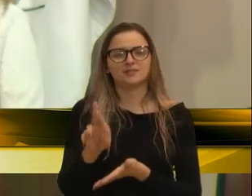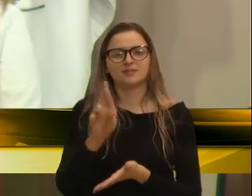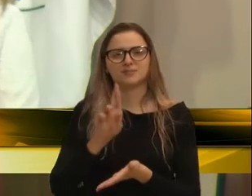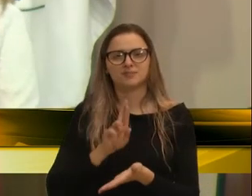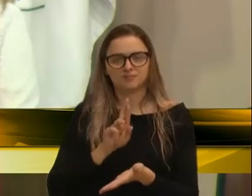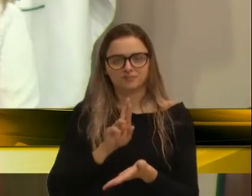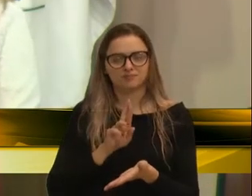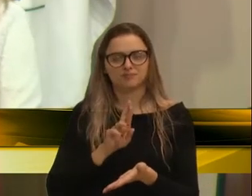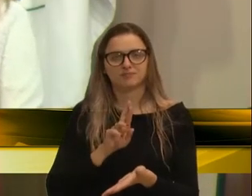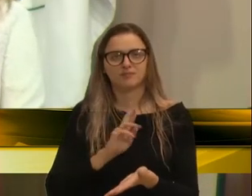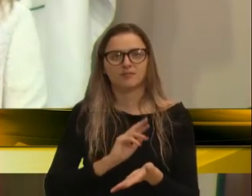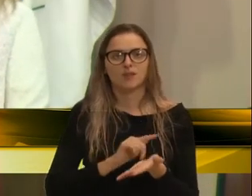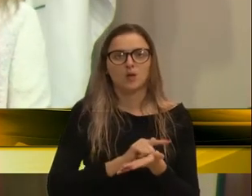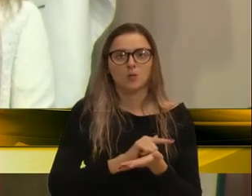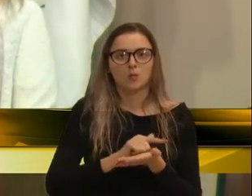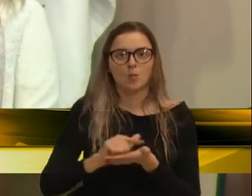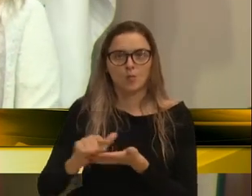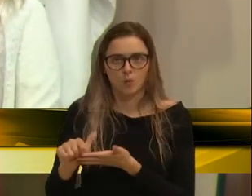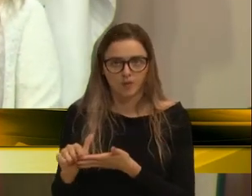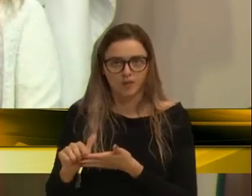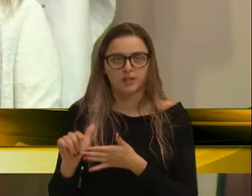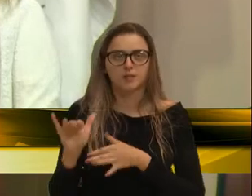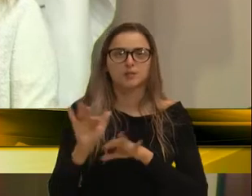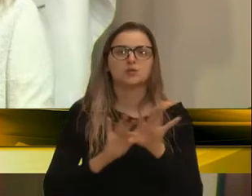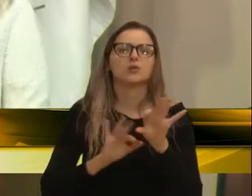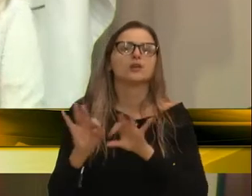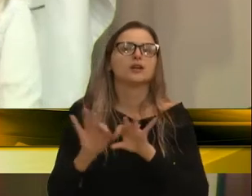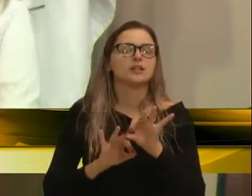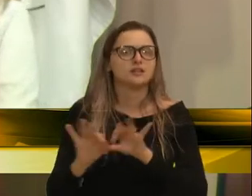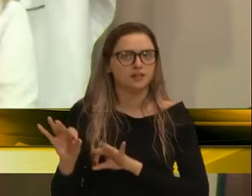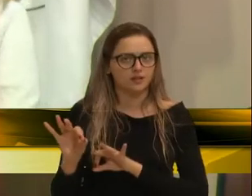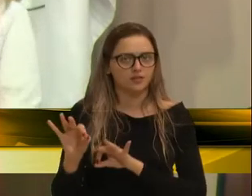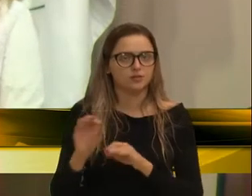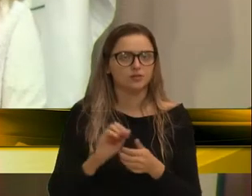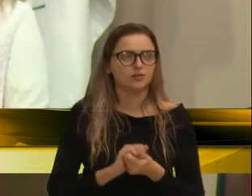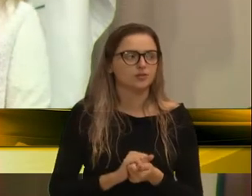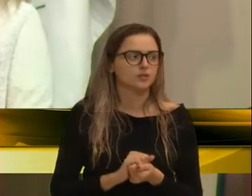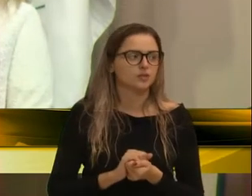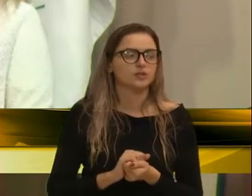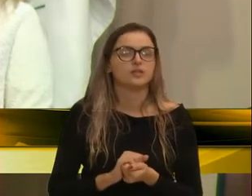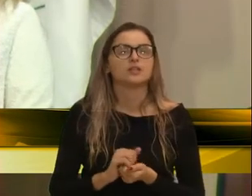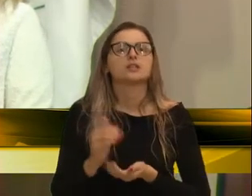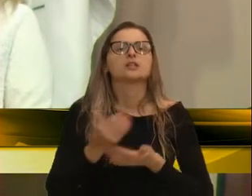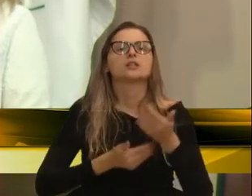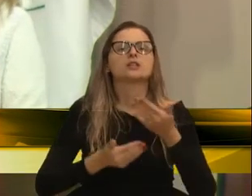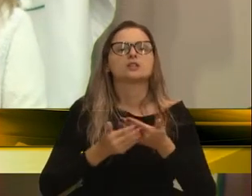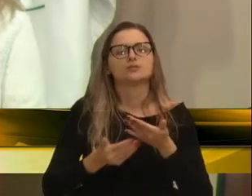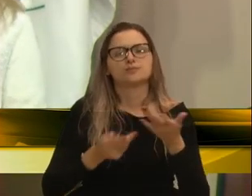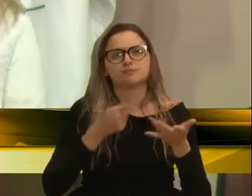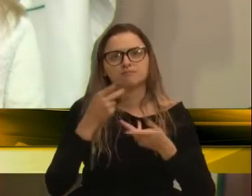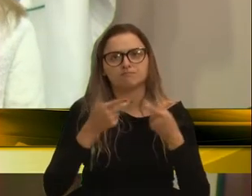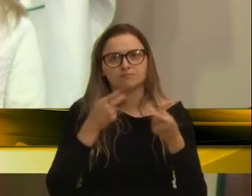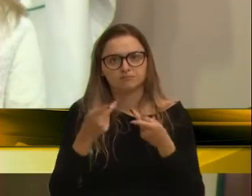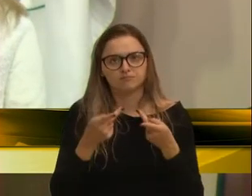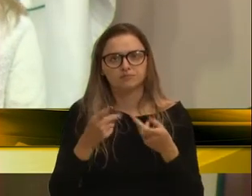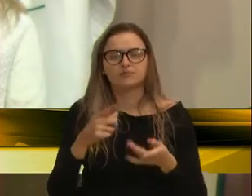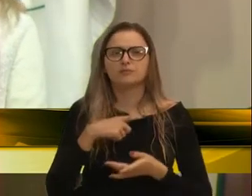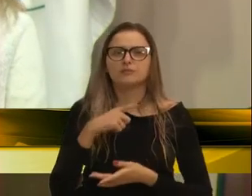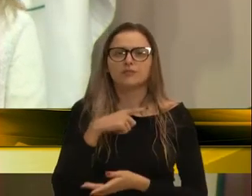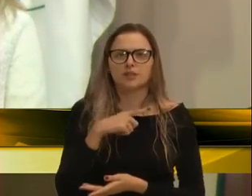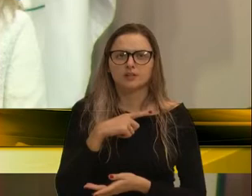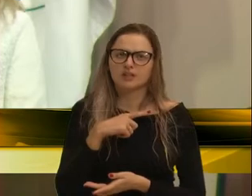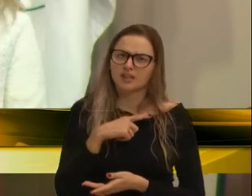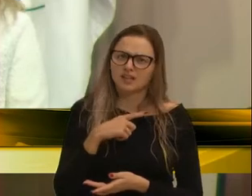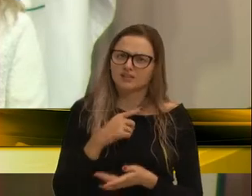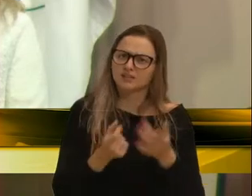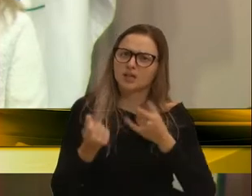vizinhanças limpos, né? E dentro dessas manifestações, alguns exemplos